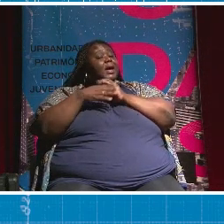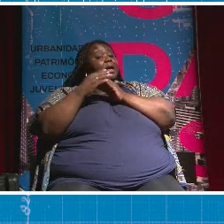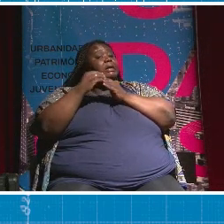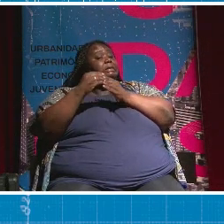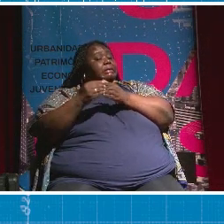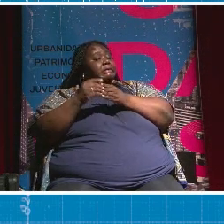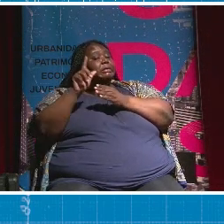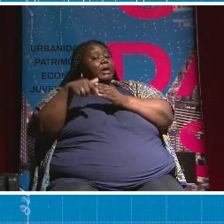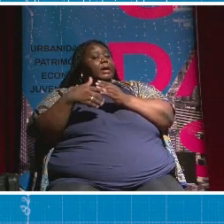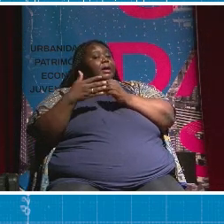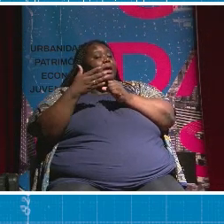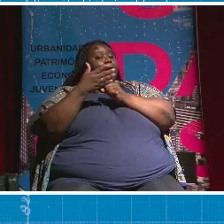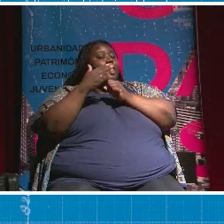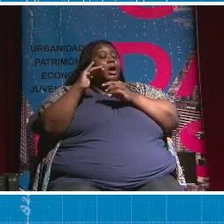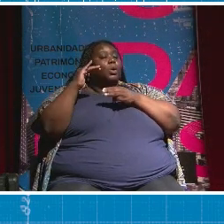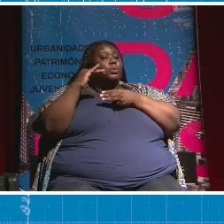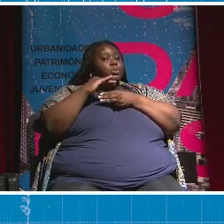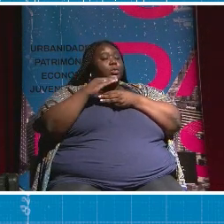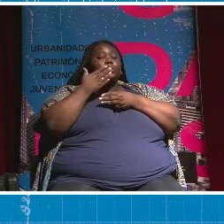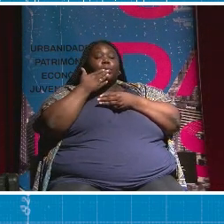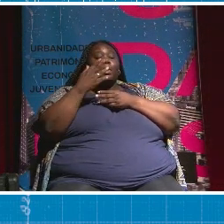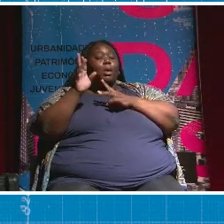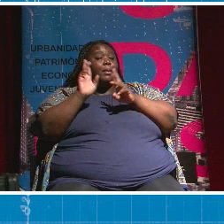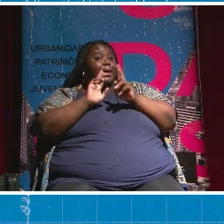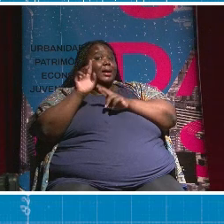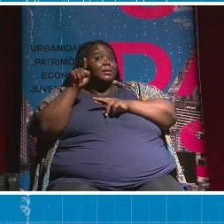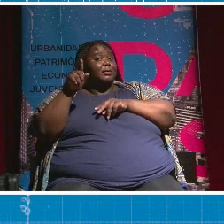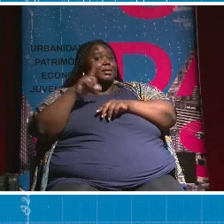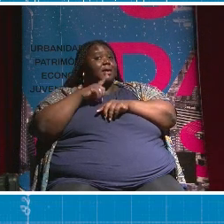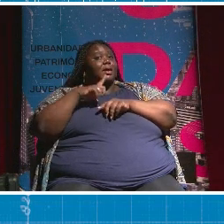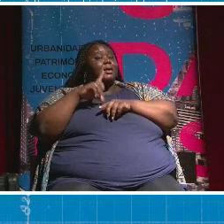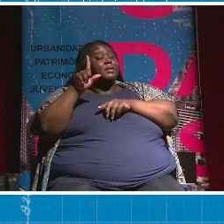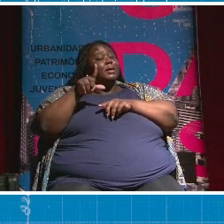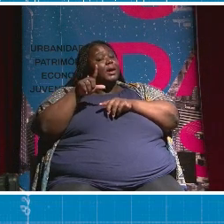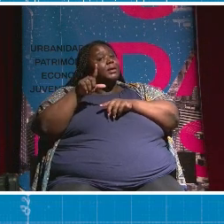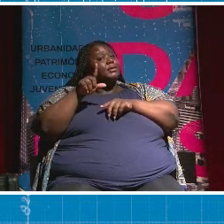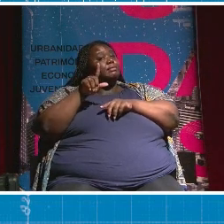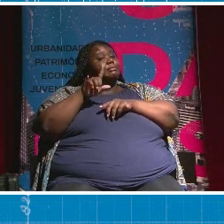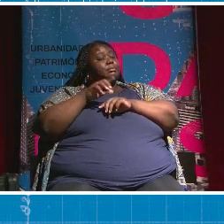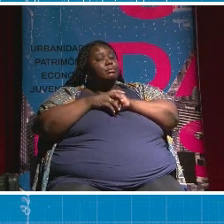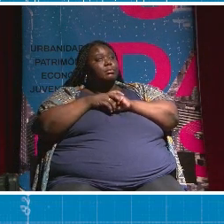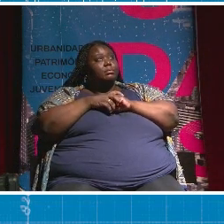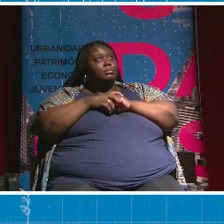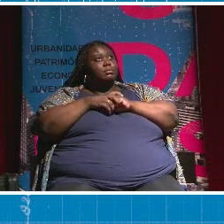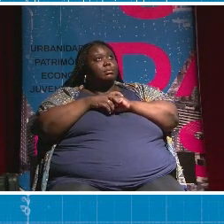qual é a relação que ela tem. Dentre outras, enquanto organismo